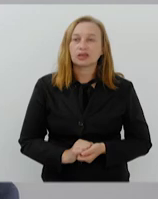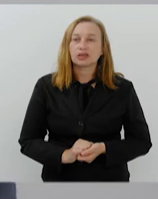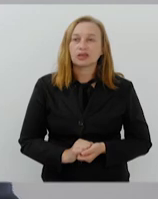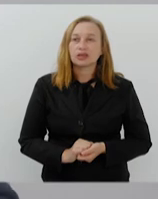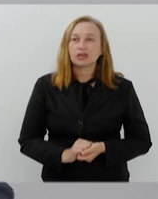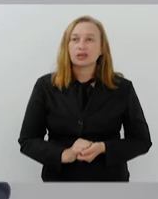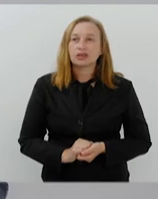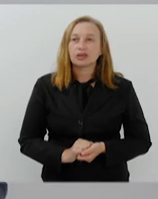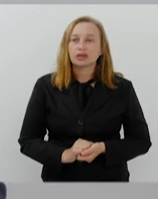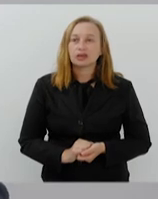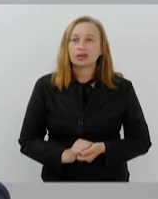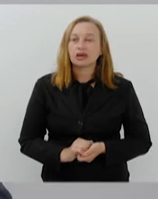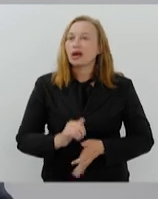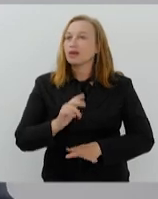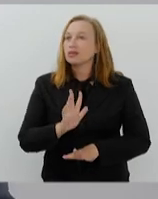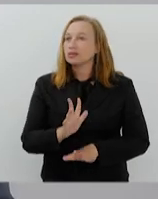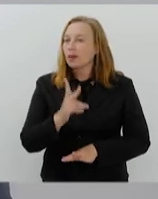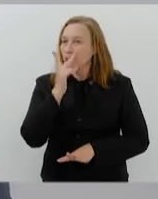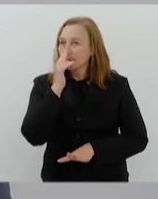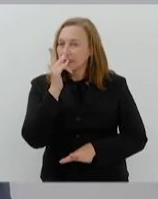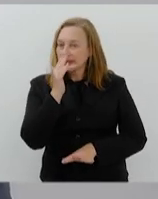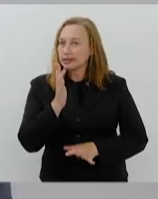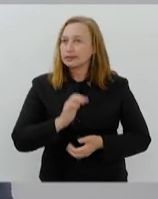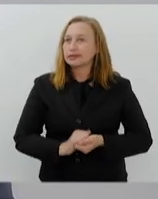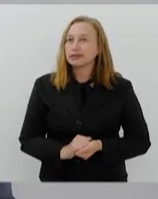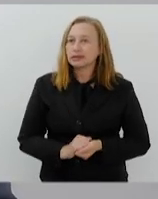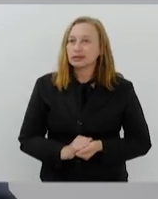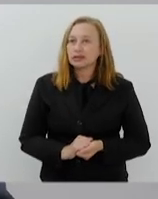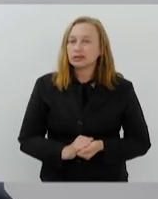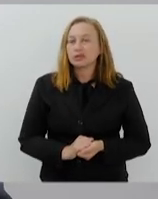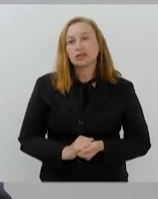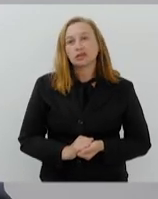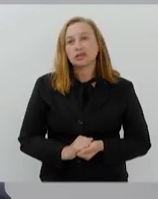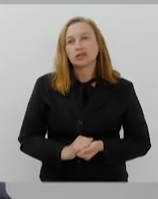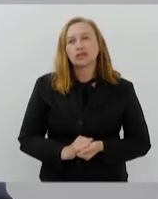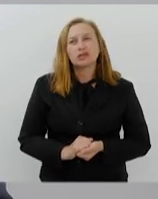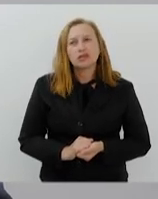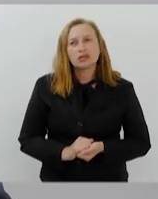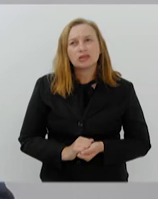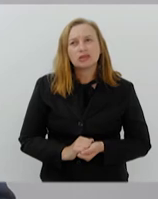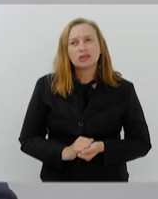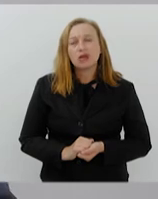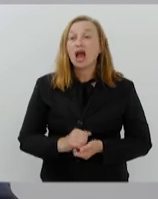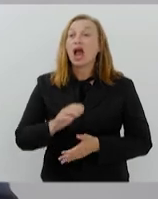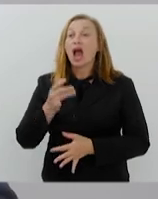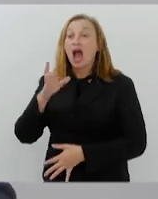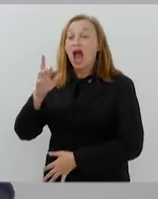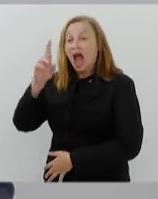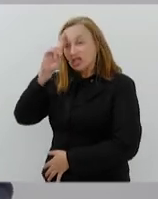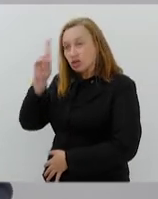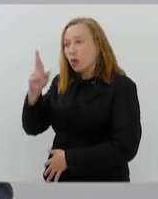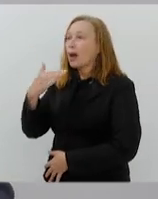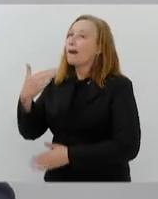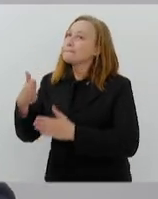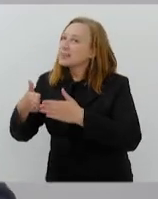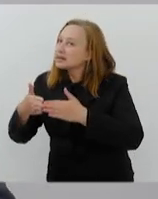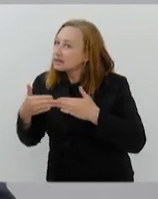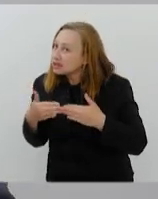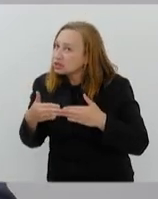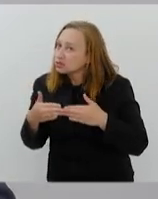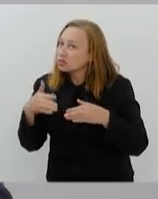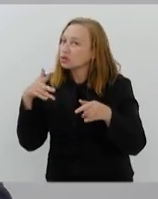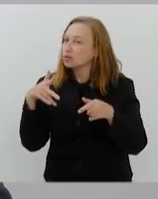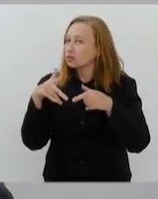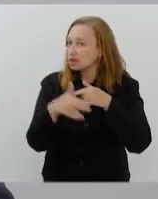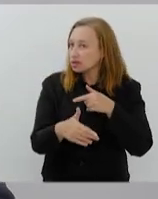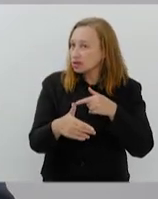cantou em outros eventos patrocinados pelo governo do estado a senhora pediu ou interferiu como uma